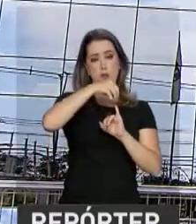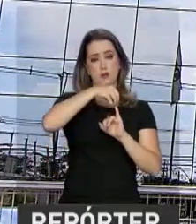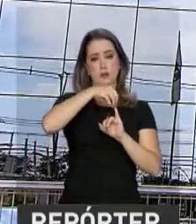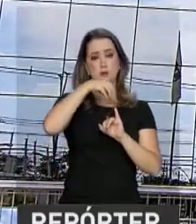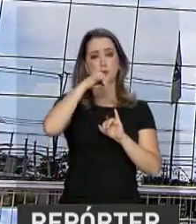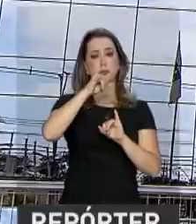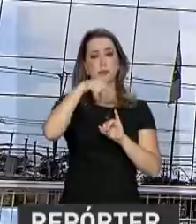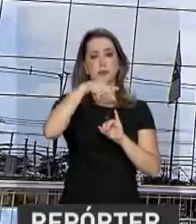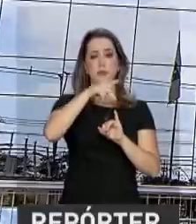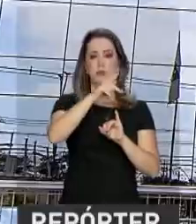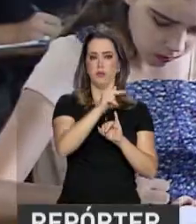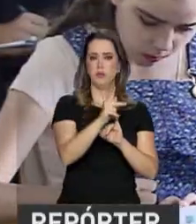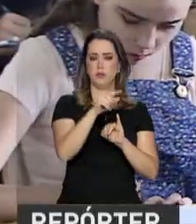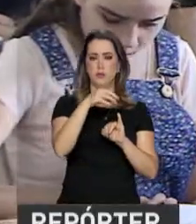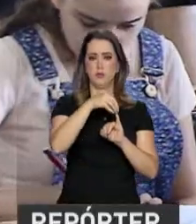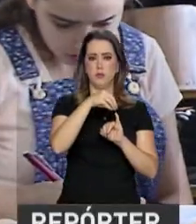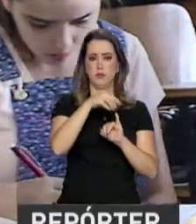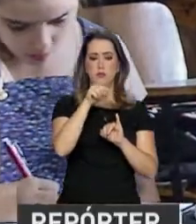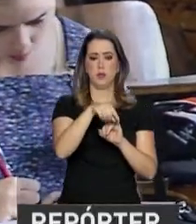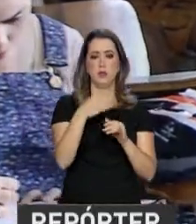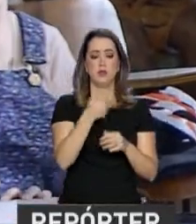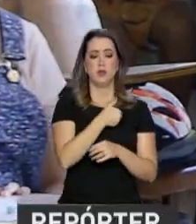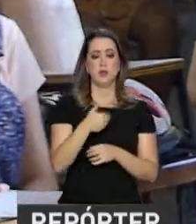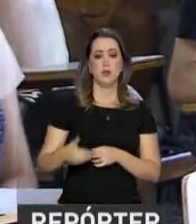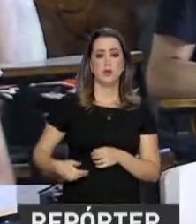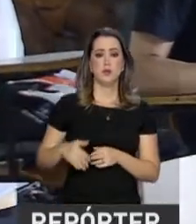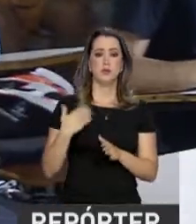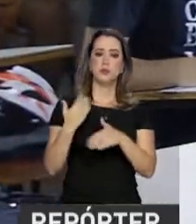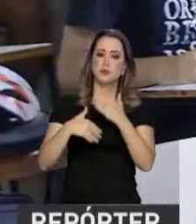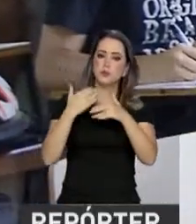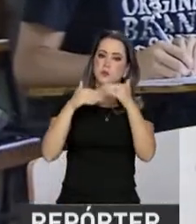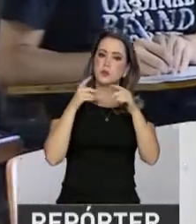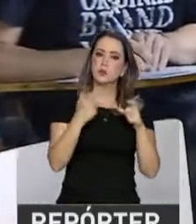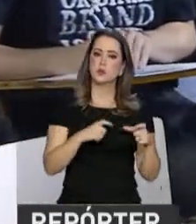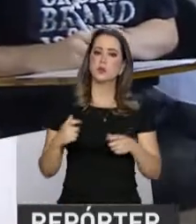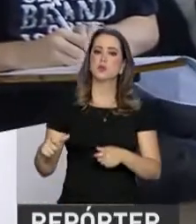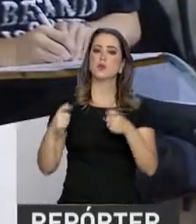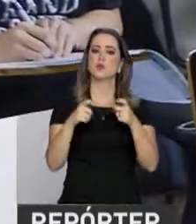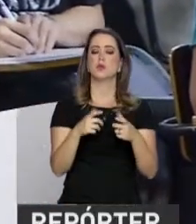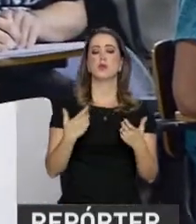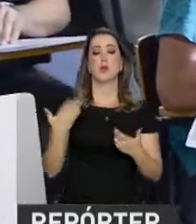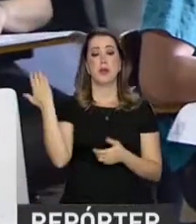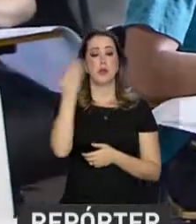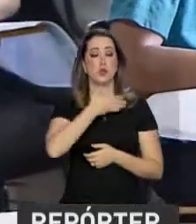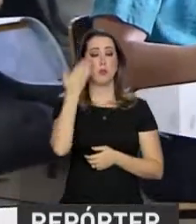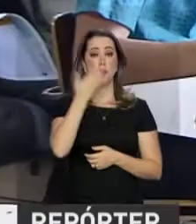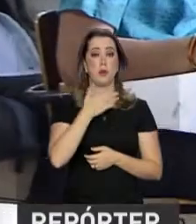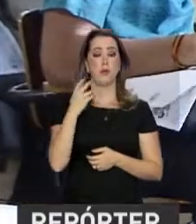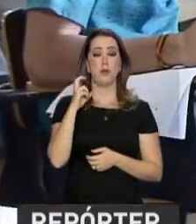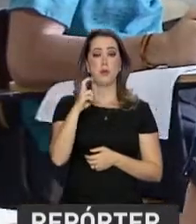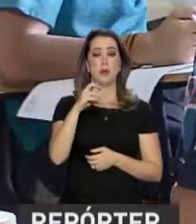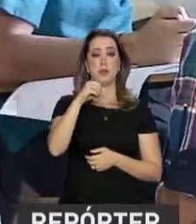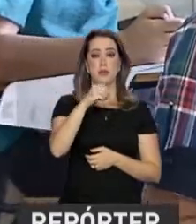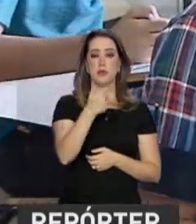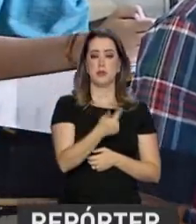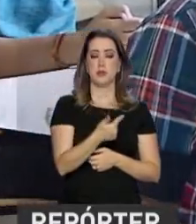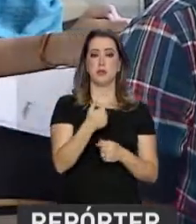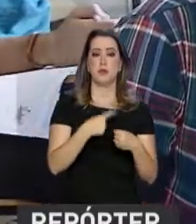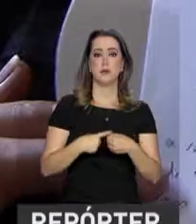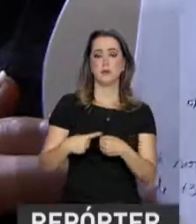anísio teixeira este ano o governo ampliou o número de locais de aplicação de prova para 592